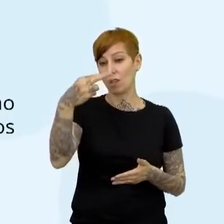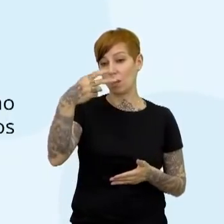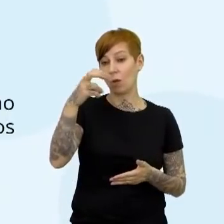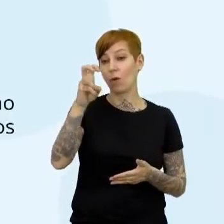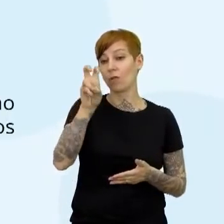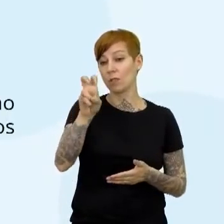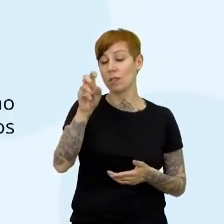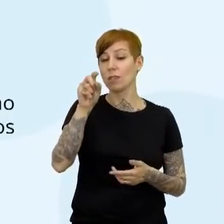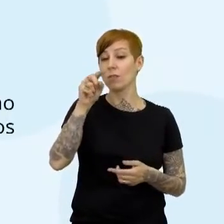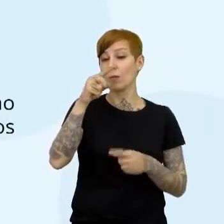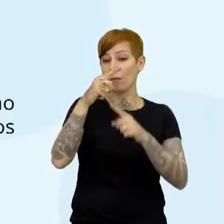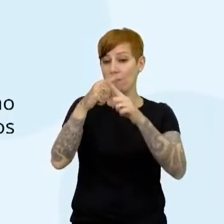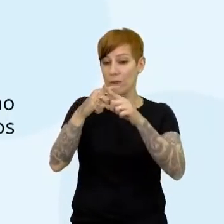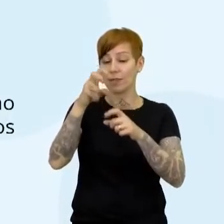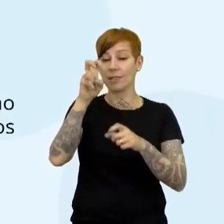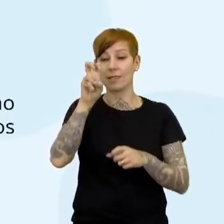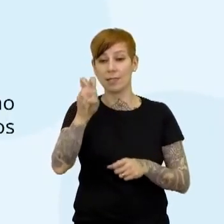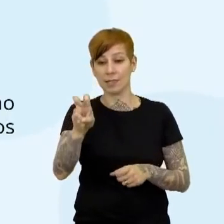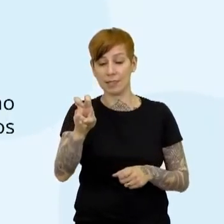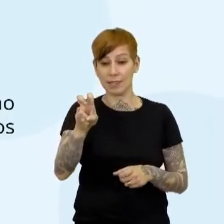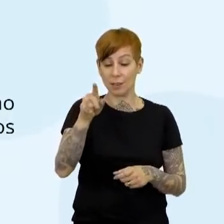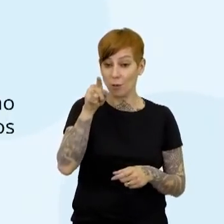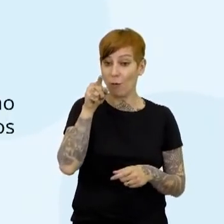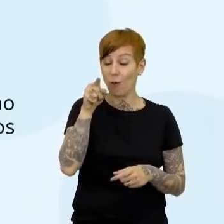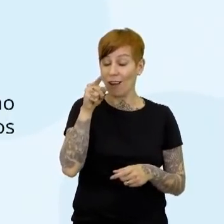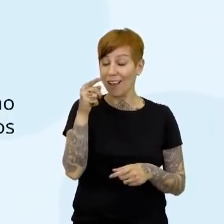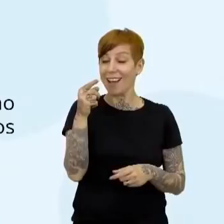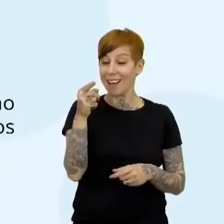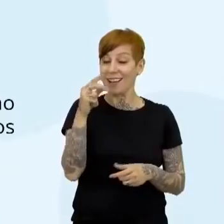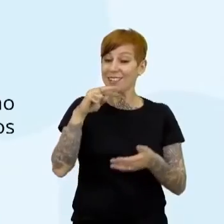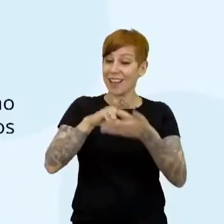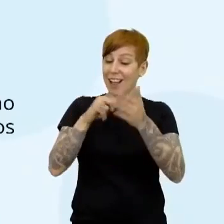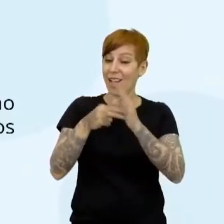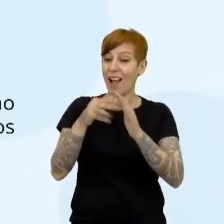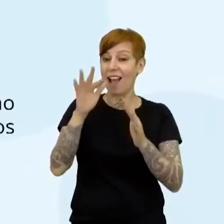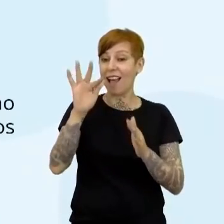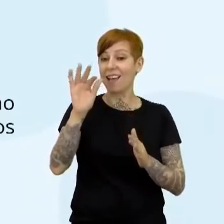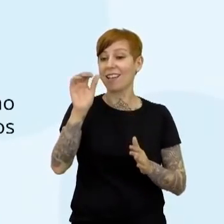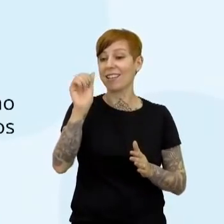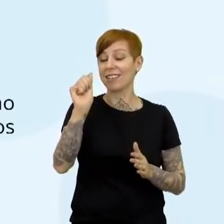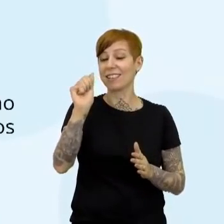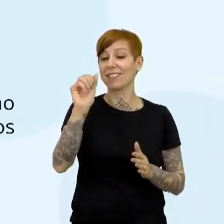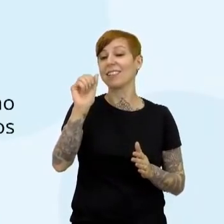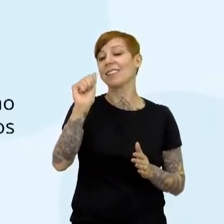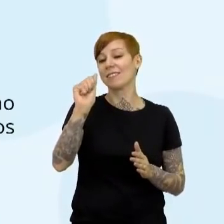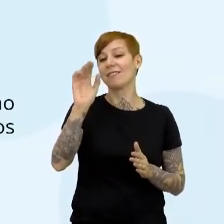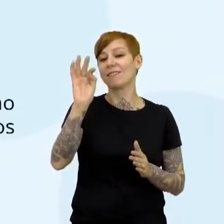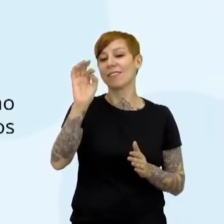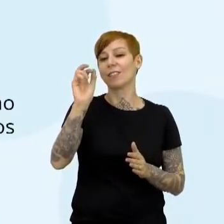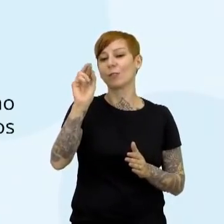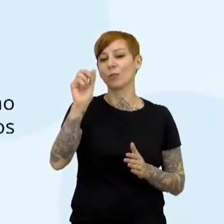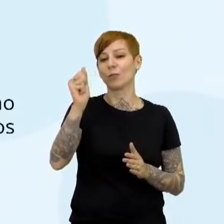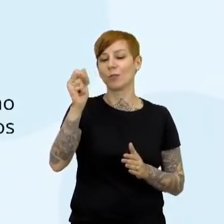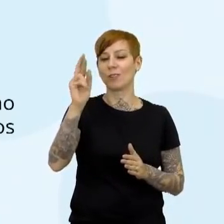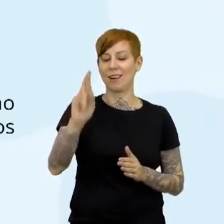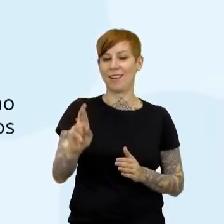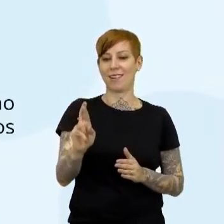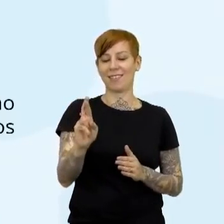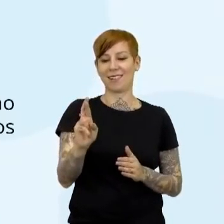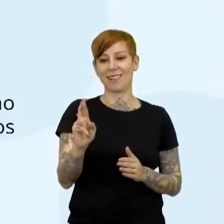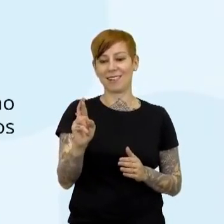5 x 5 a gente tá fatorando fator quer dizer cada elemento de uma multiplicação